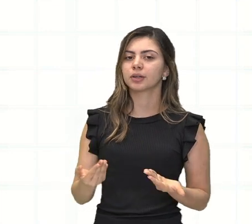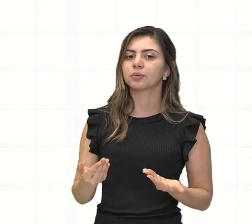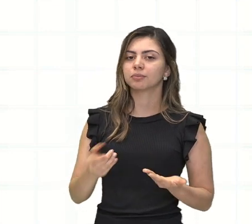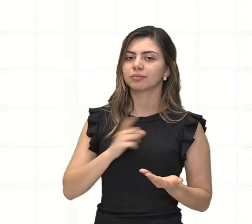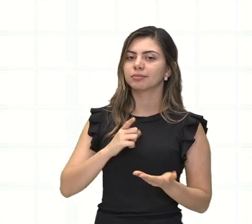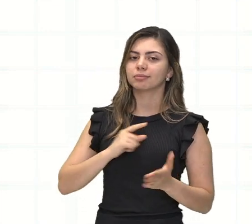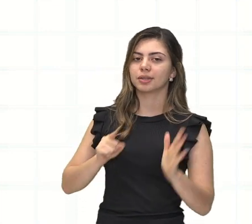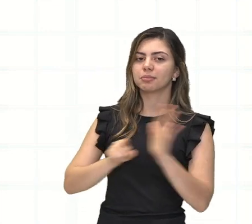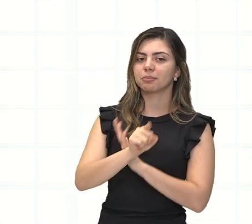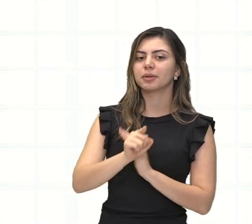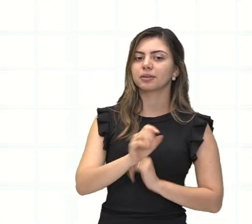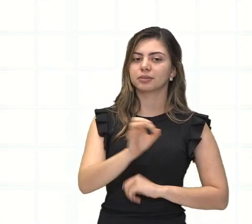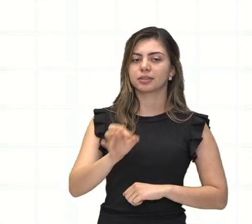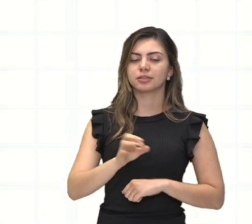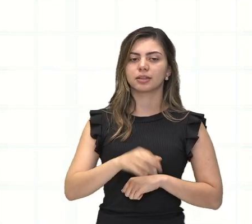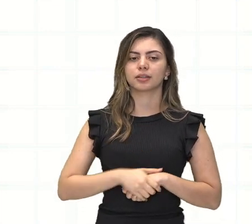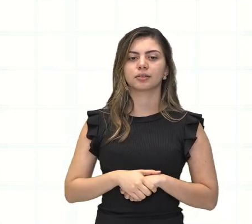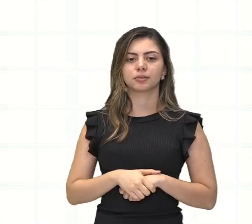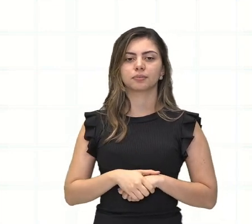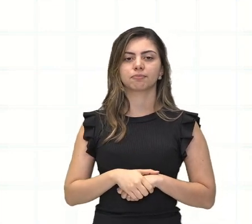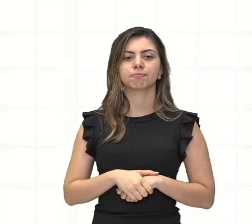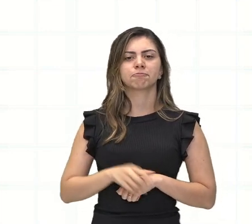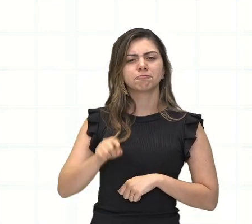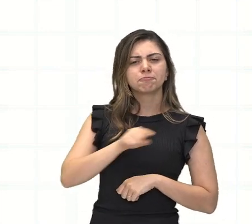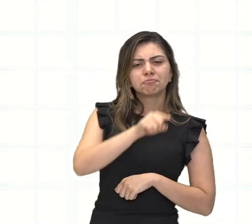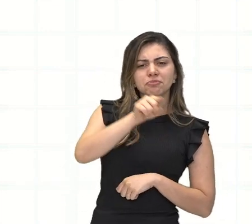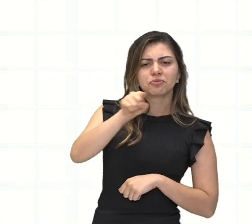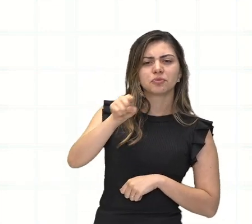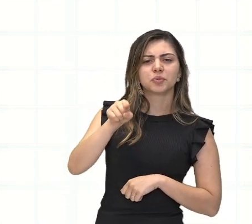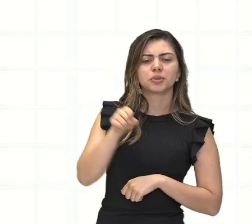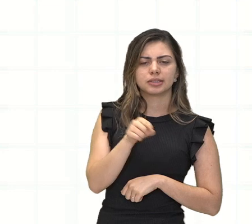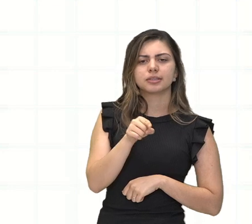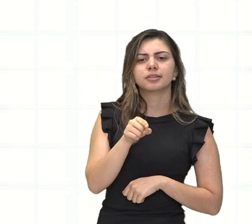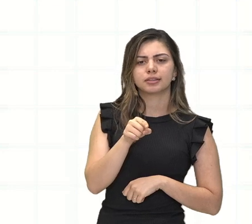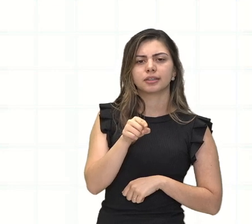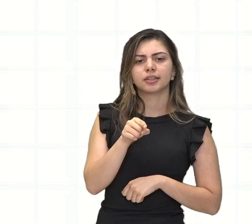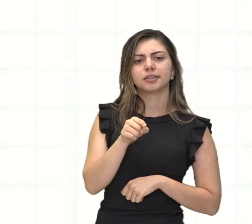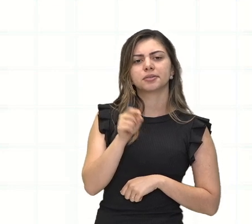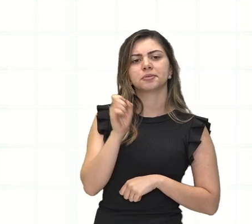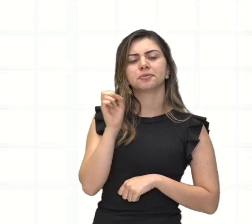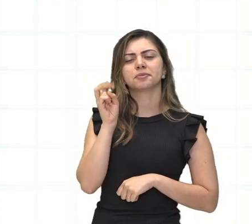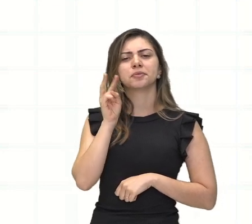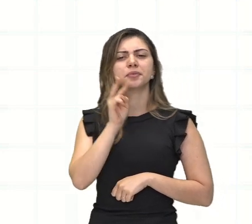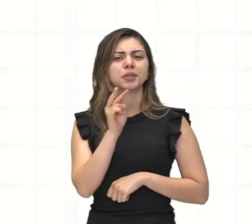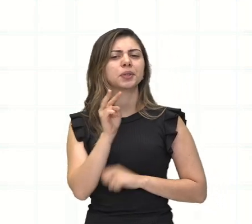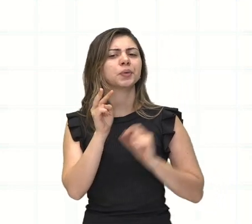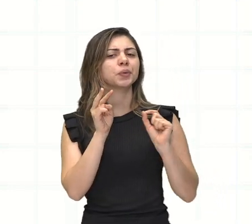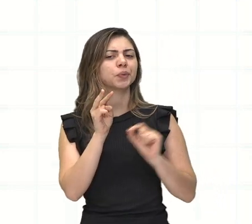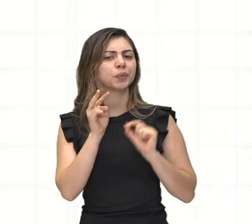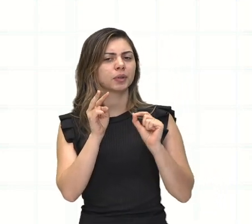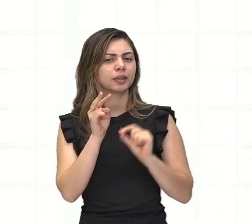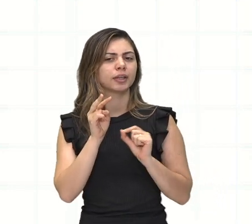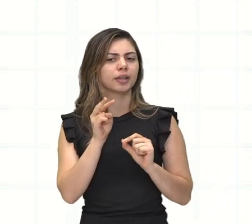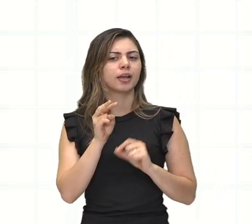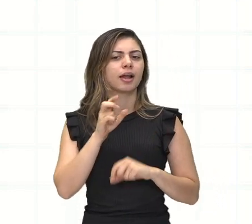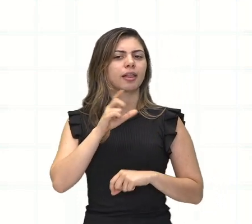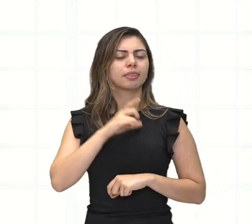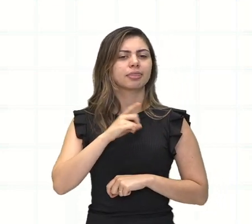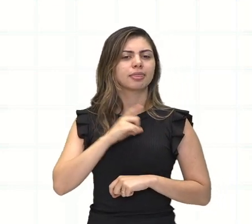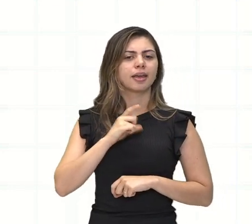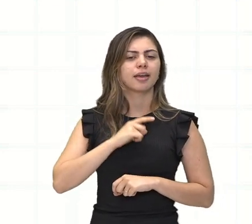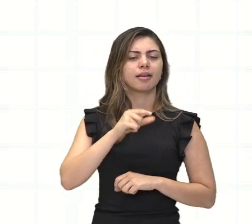indagação, certinho? Você já parou para observar quantas vezes as